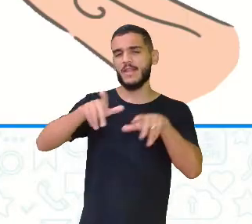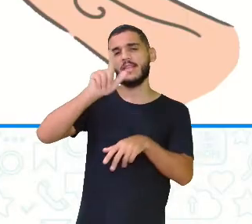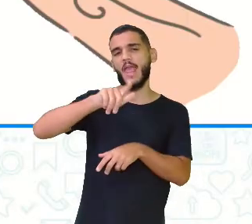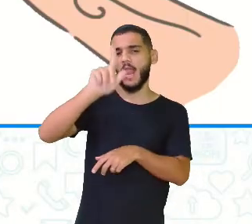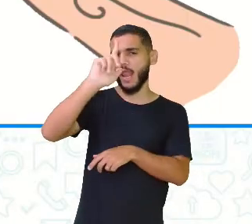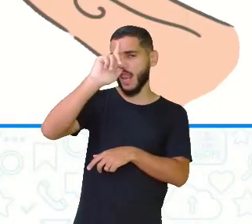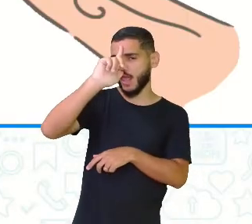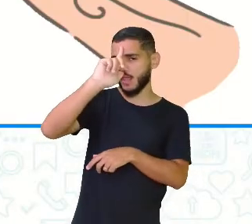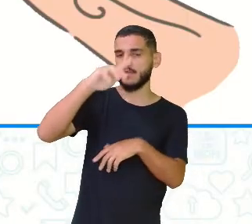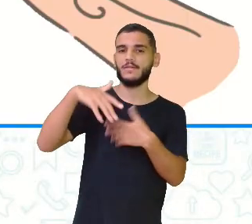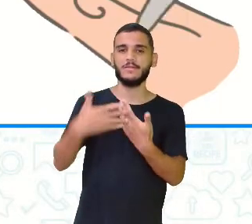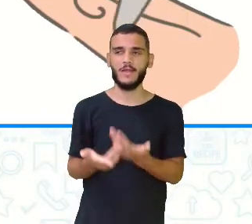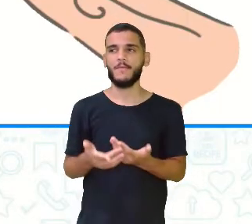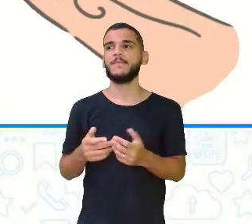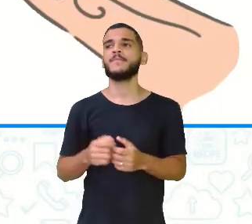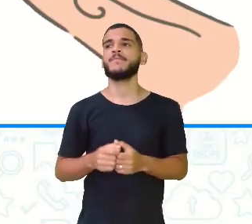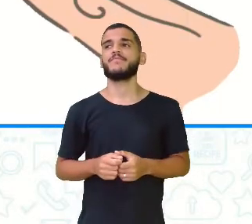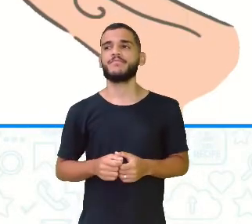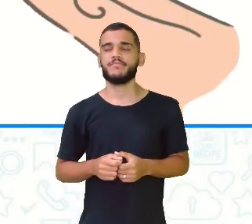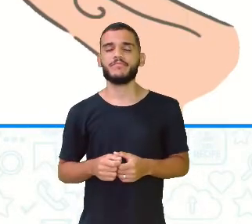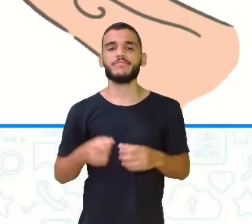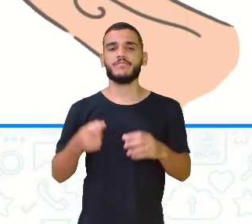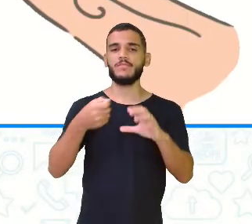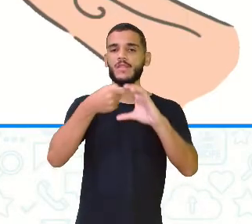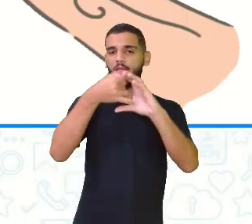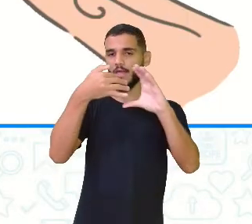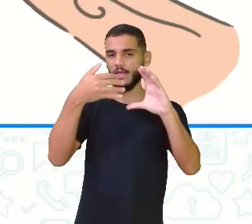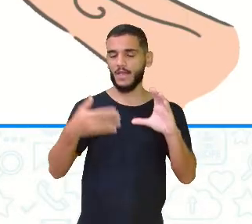dele, né? E a classificação oficial é o